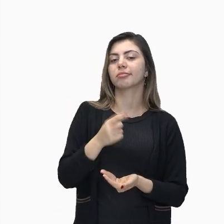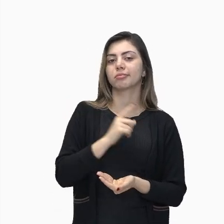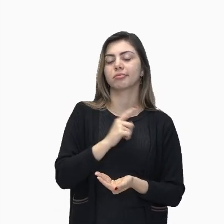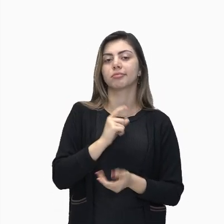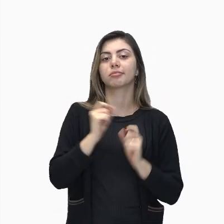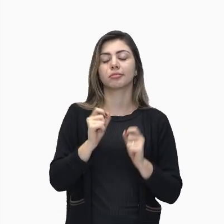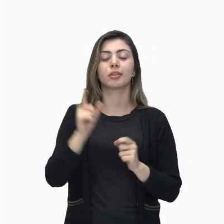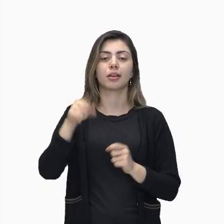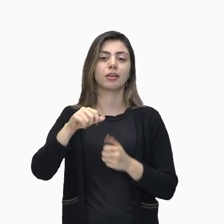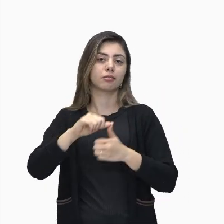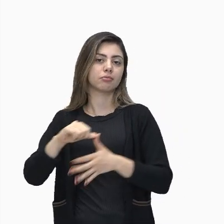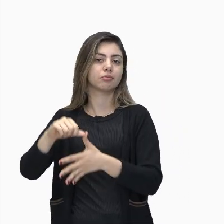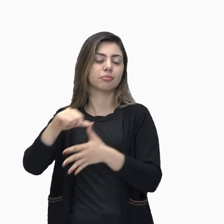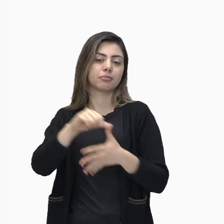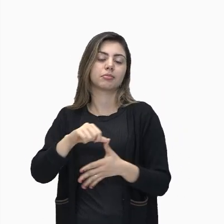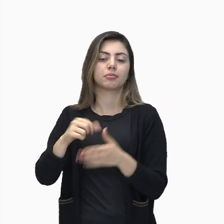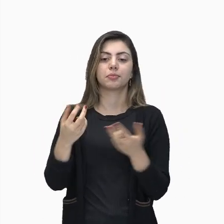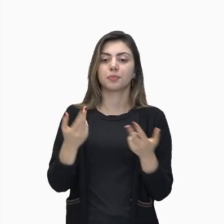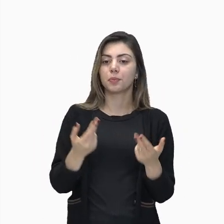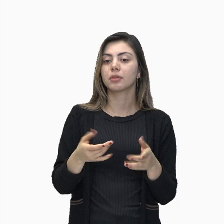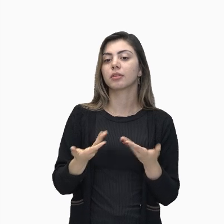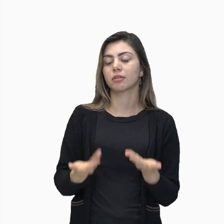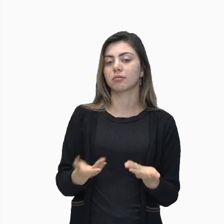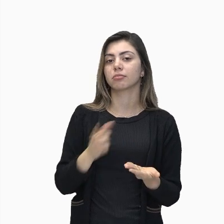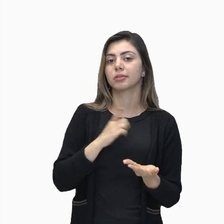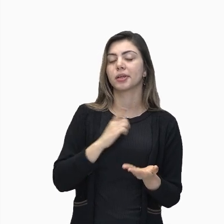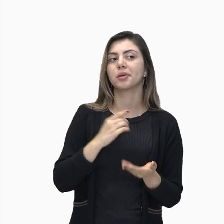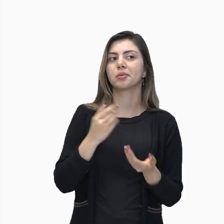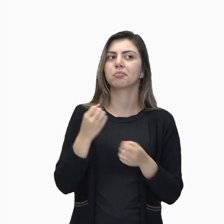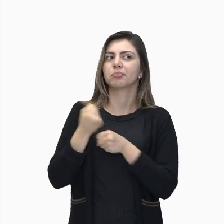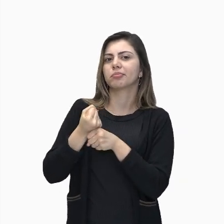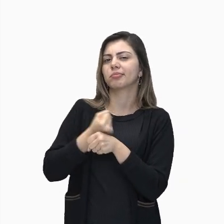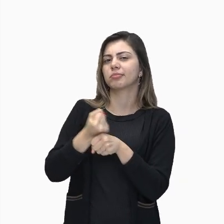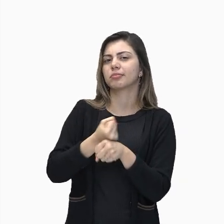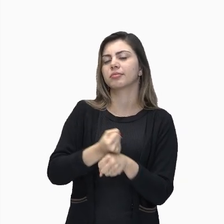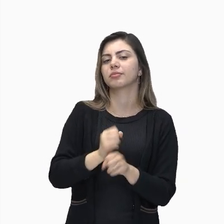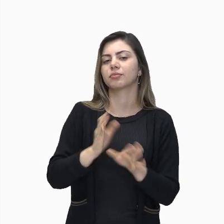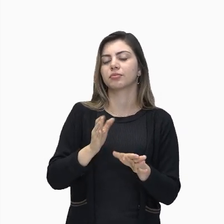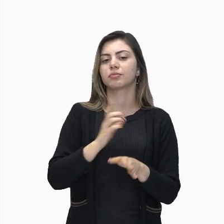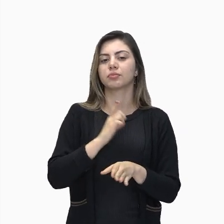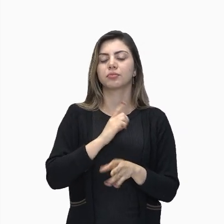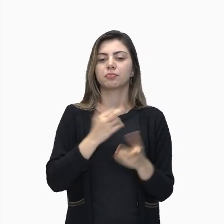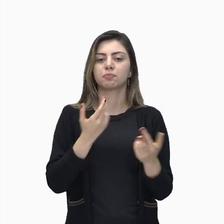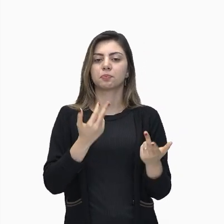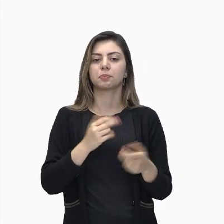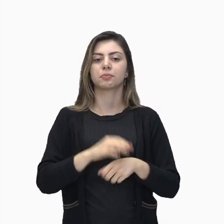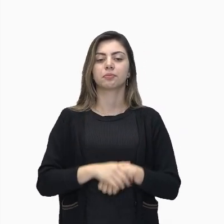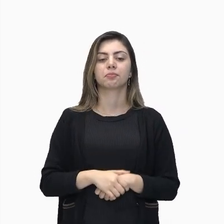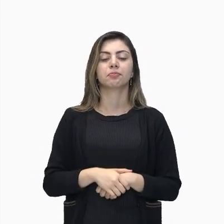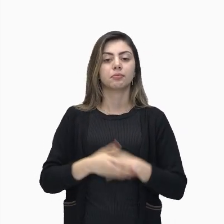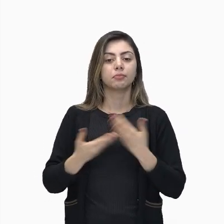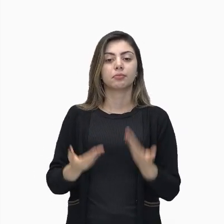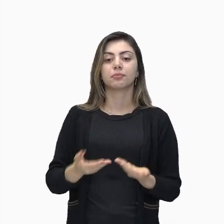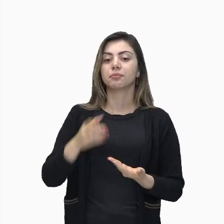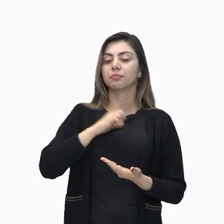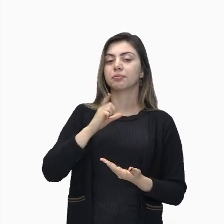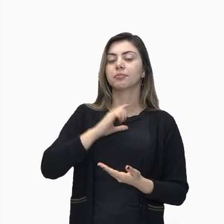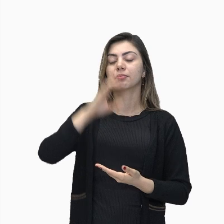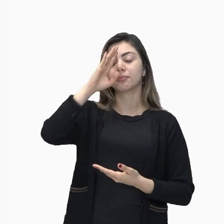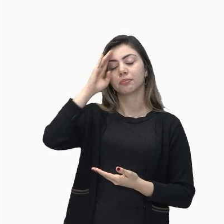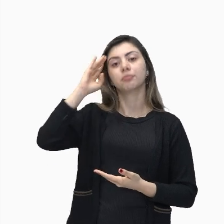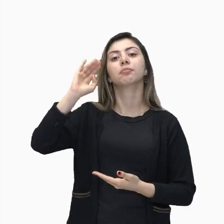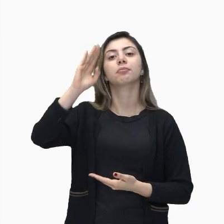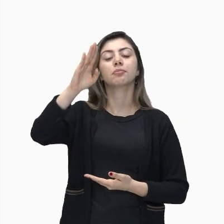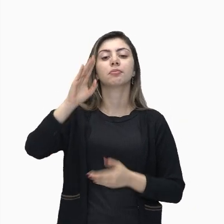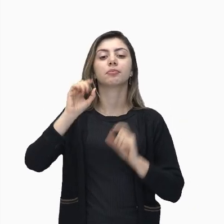na América do Sul, ou aconteceu durante um bom tempo. Formada majoritariamente por